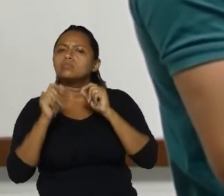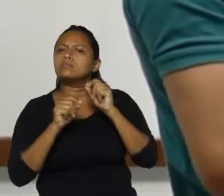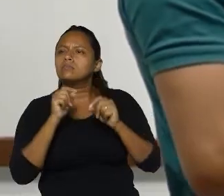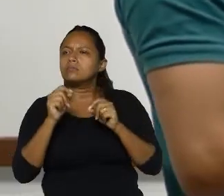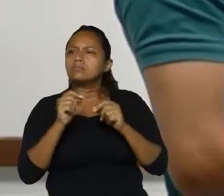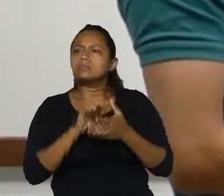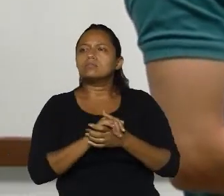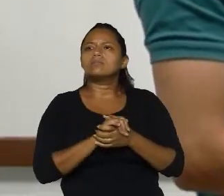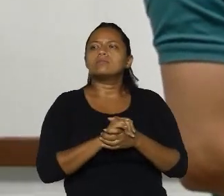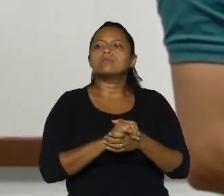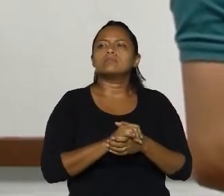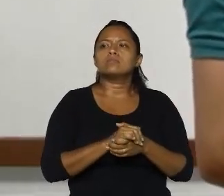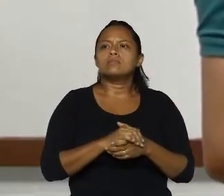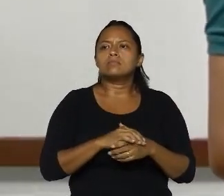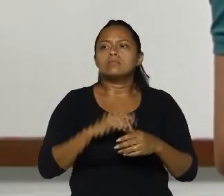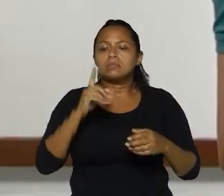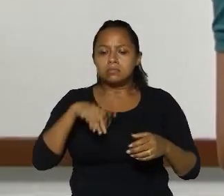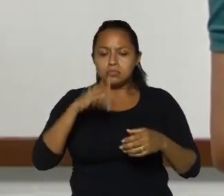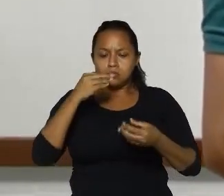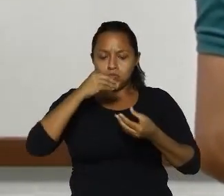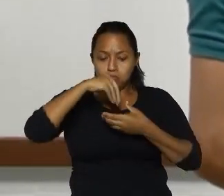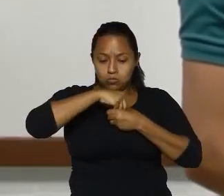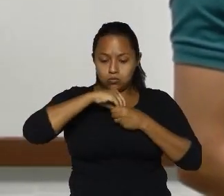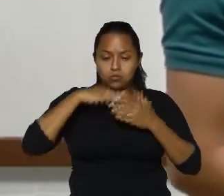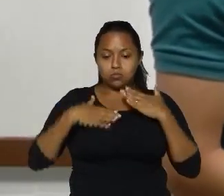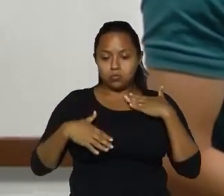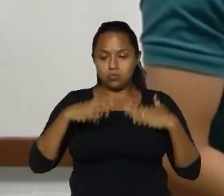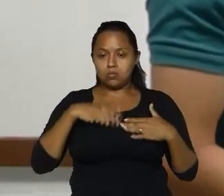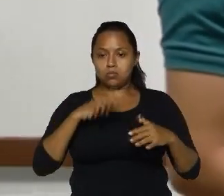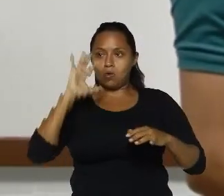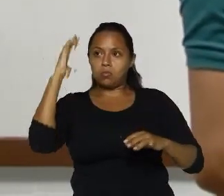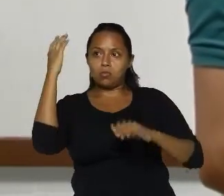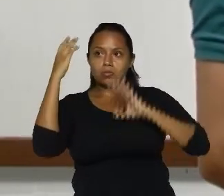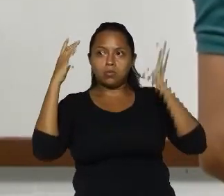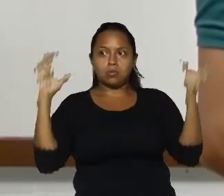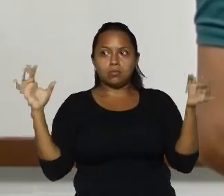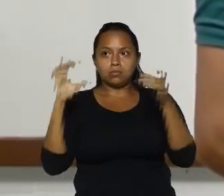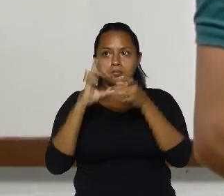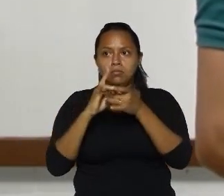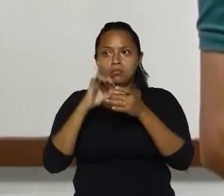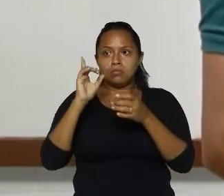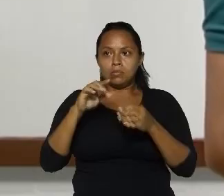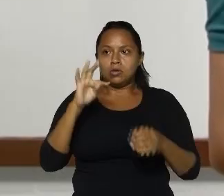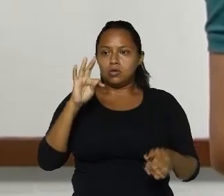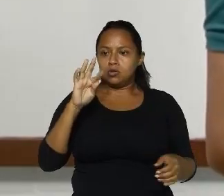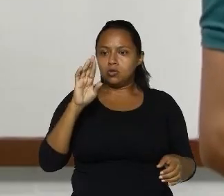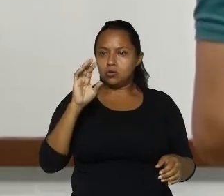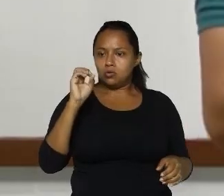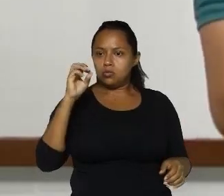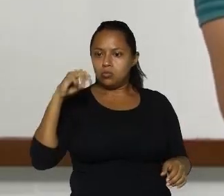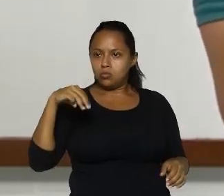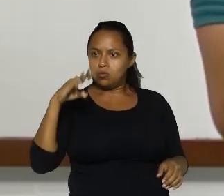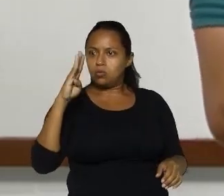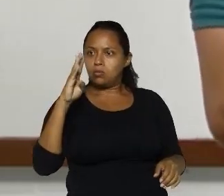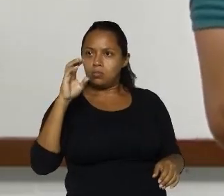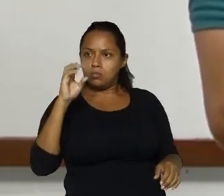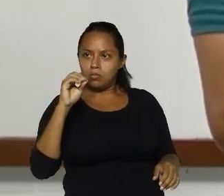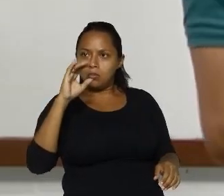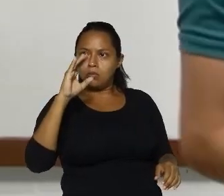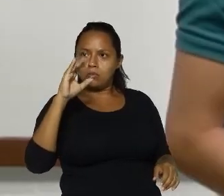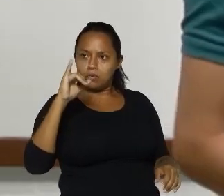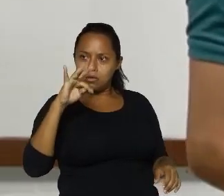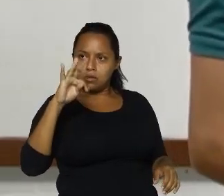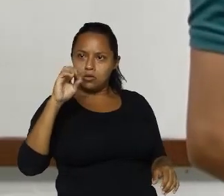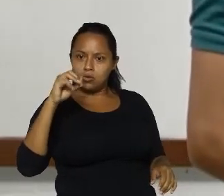que as manifestações hemorrágicas estão associadas à trombocitopenia, que é aquele baixo número